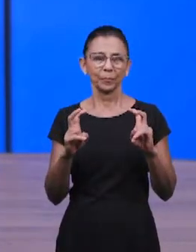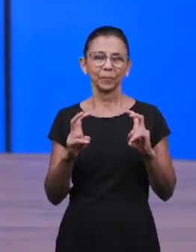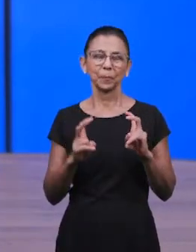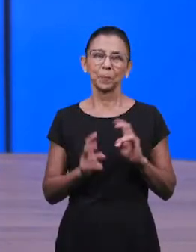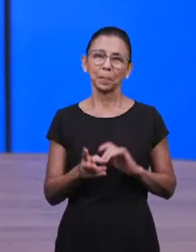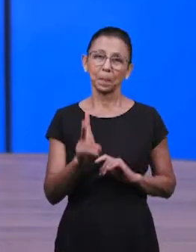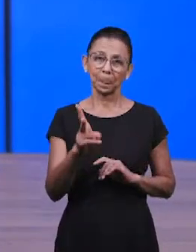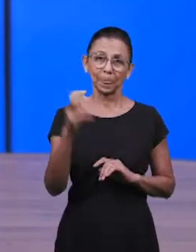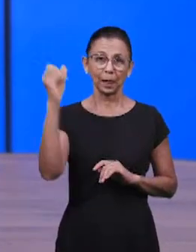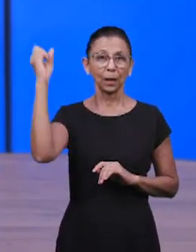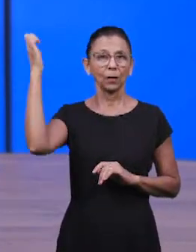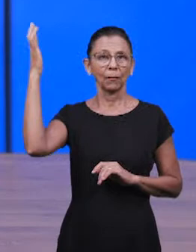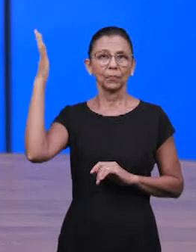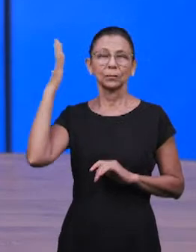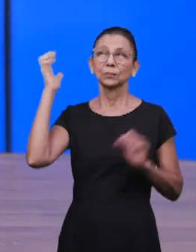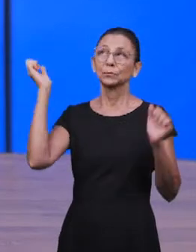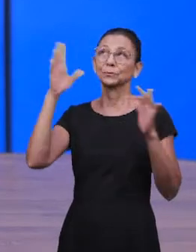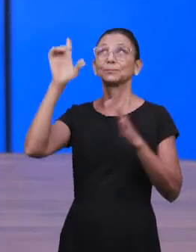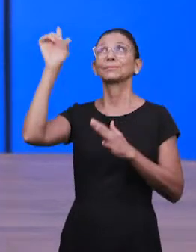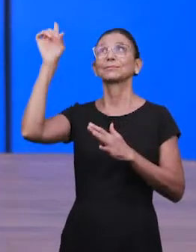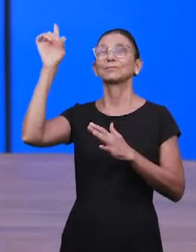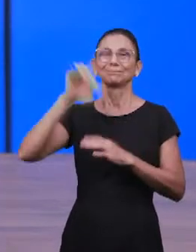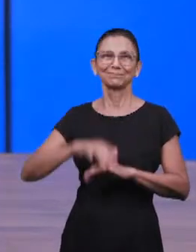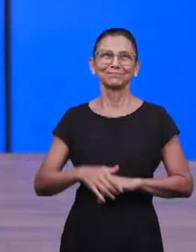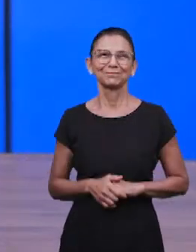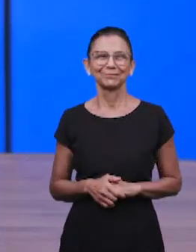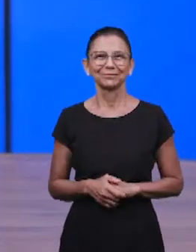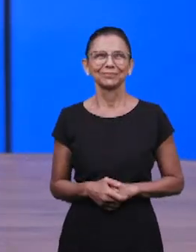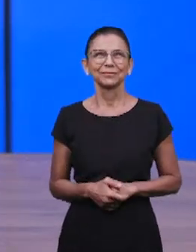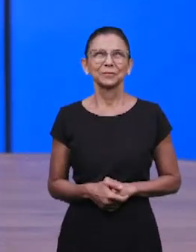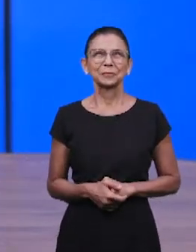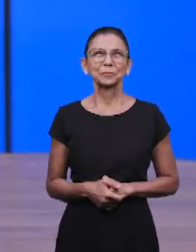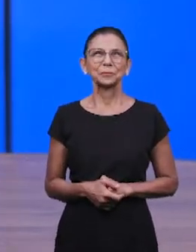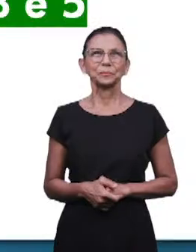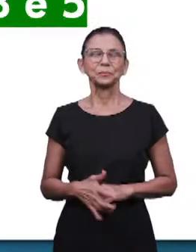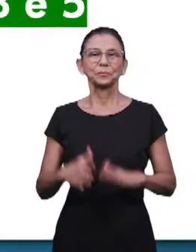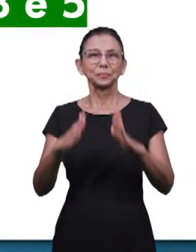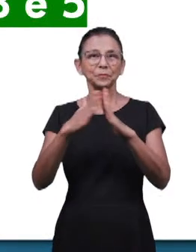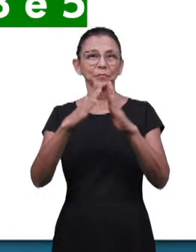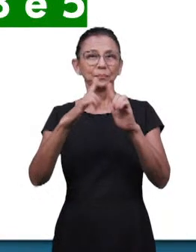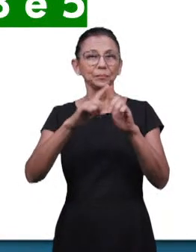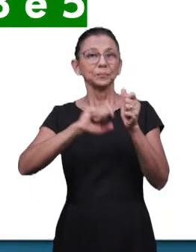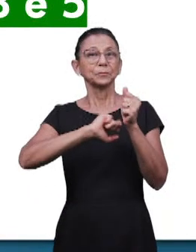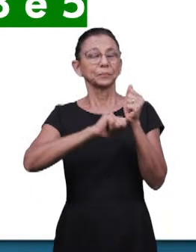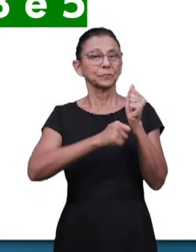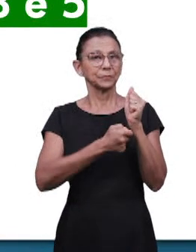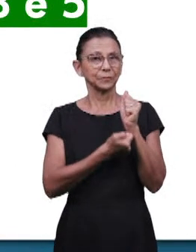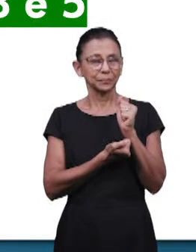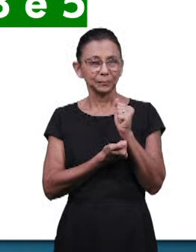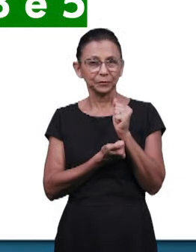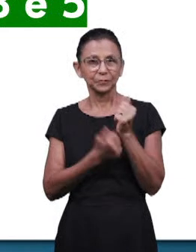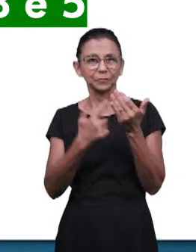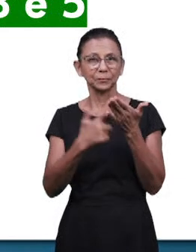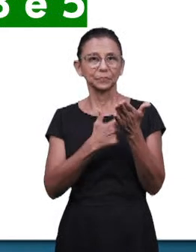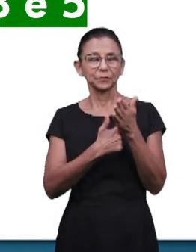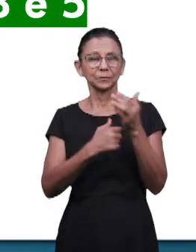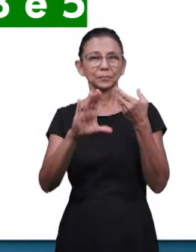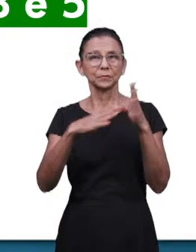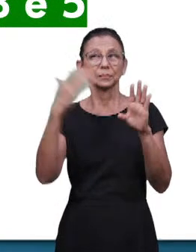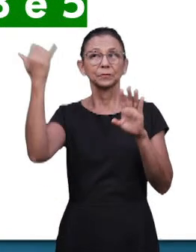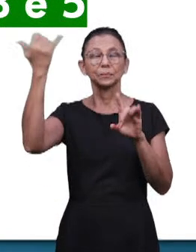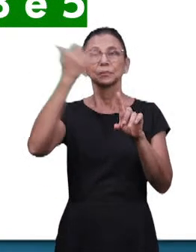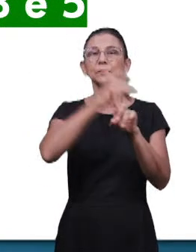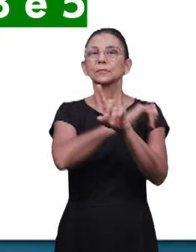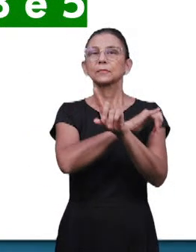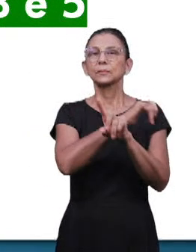assunto continua ainda pela orientação do Senhor, glória a Deus por isso, sobre a igreja e seus mistérios, profetizados no livro de